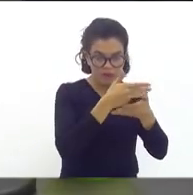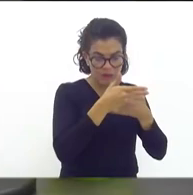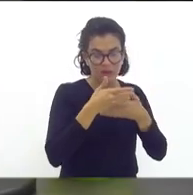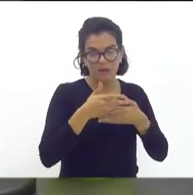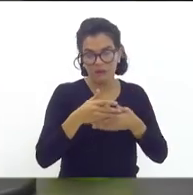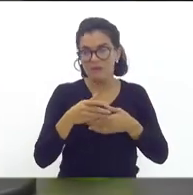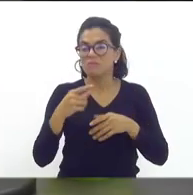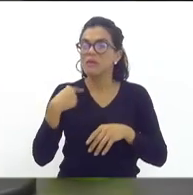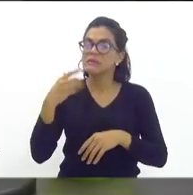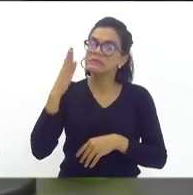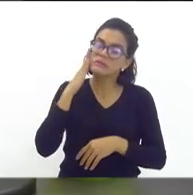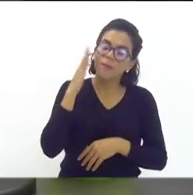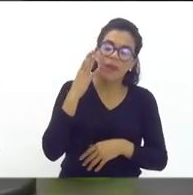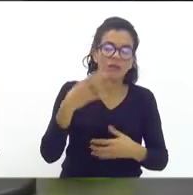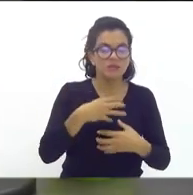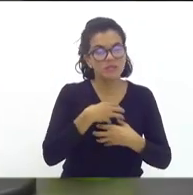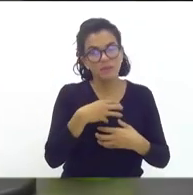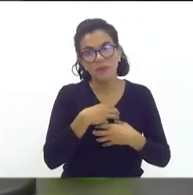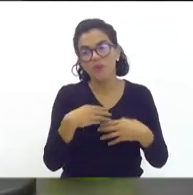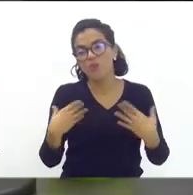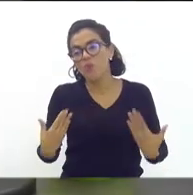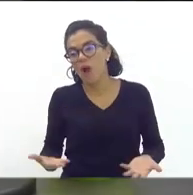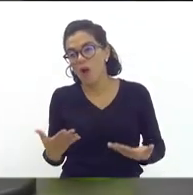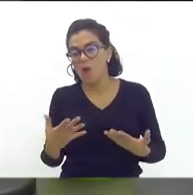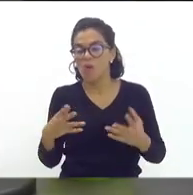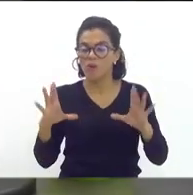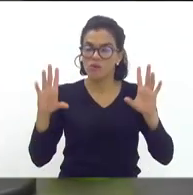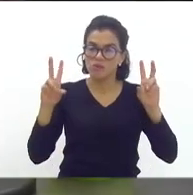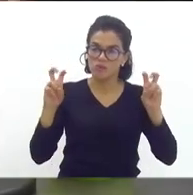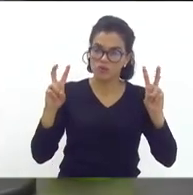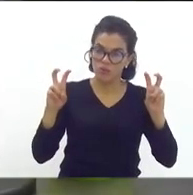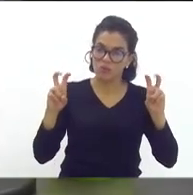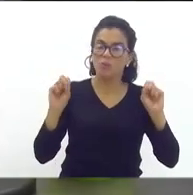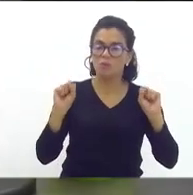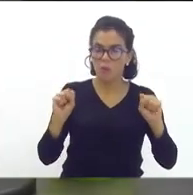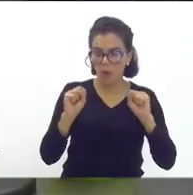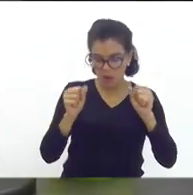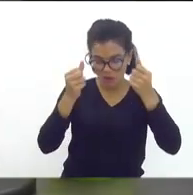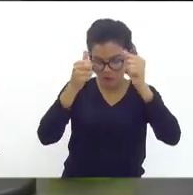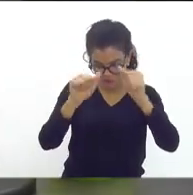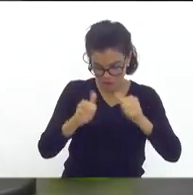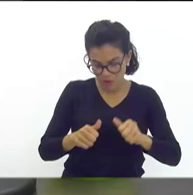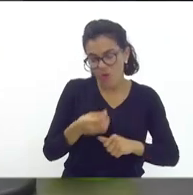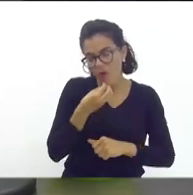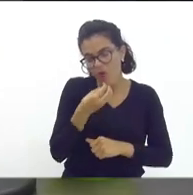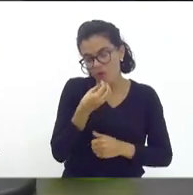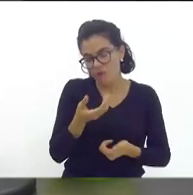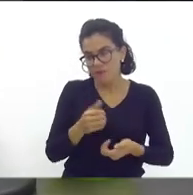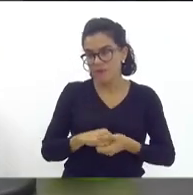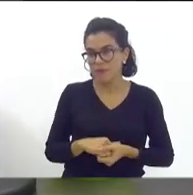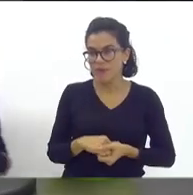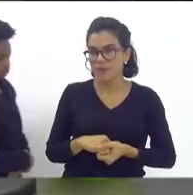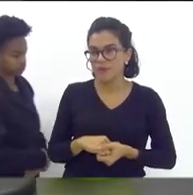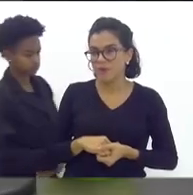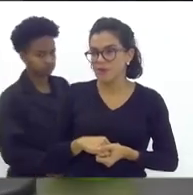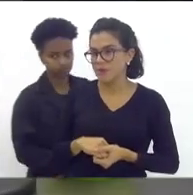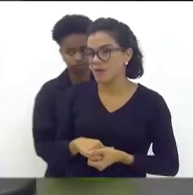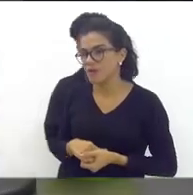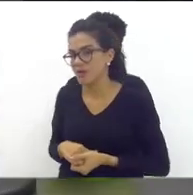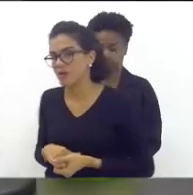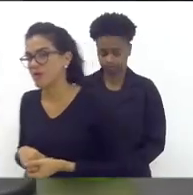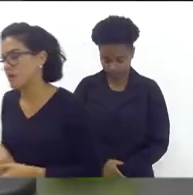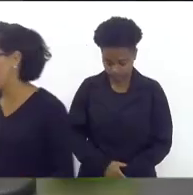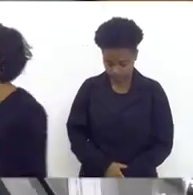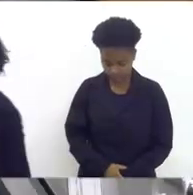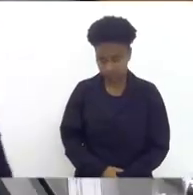entender Qual é o sentimento é deles em relação a isso e a gente pode rever obviamente que sim obrigado Presidente só um